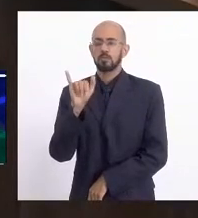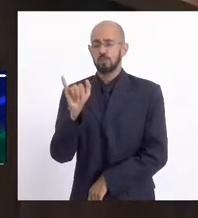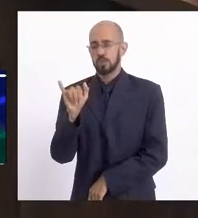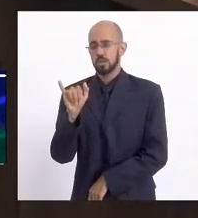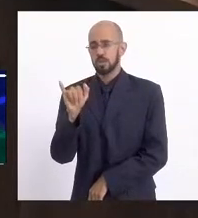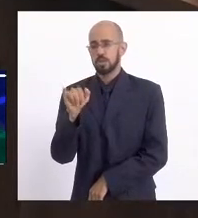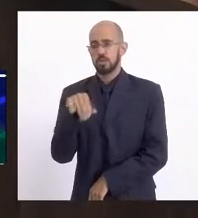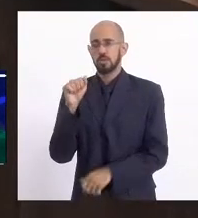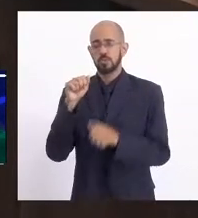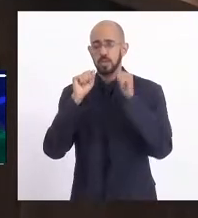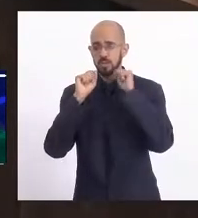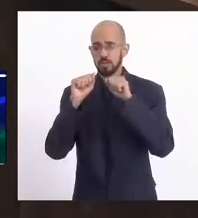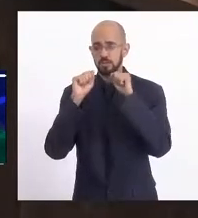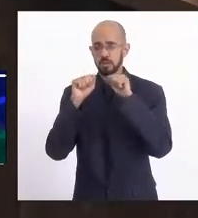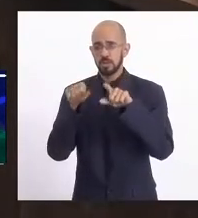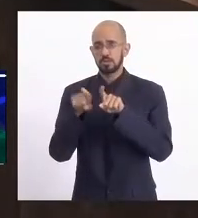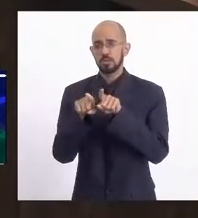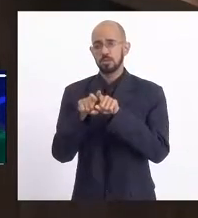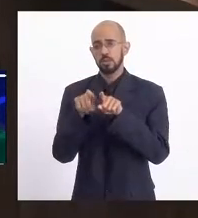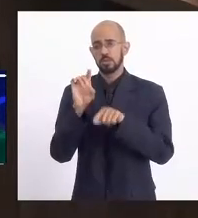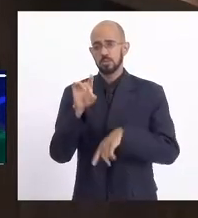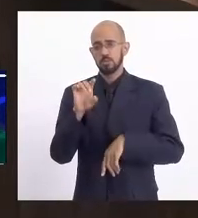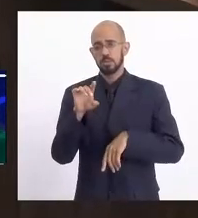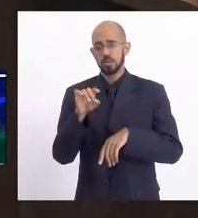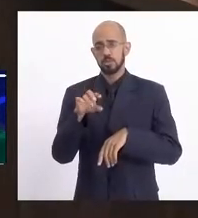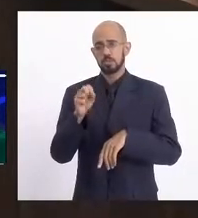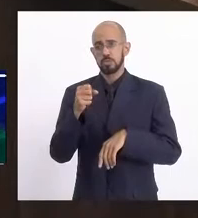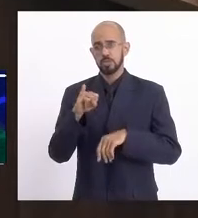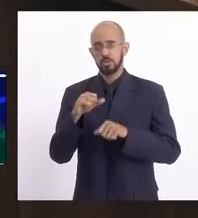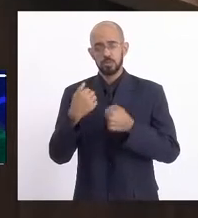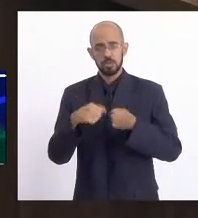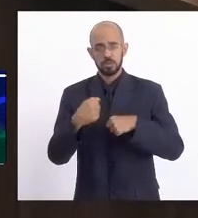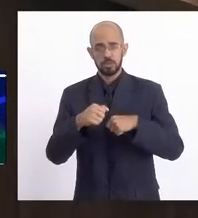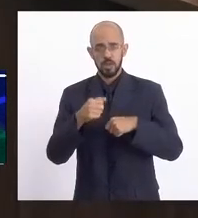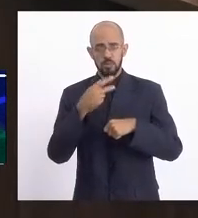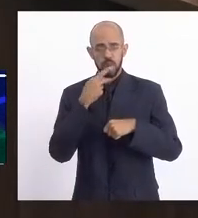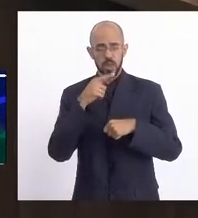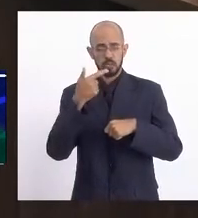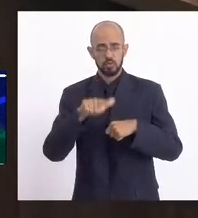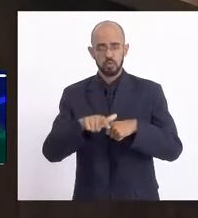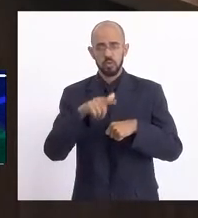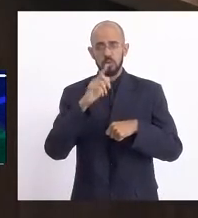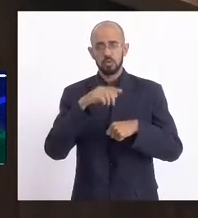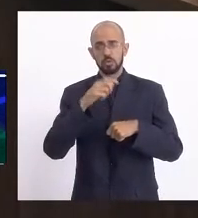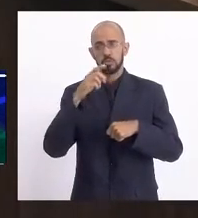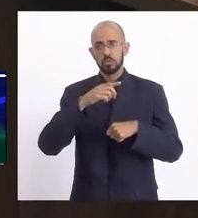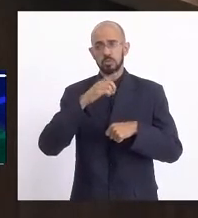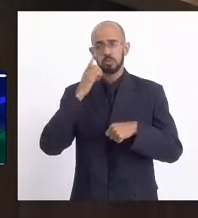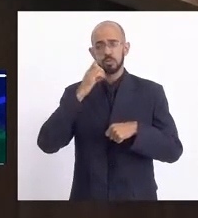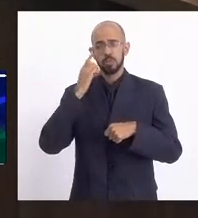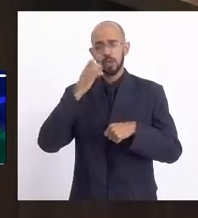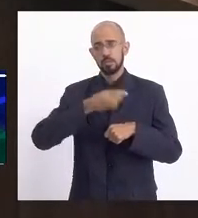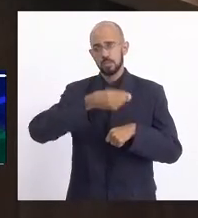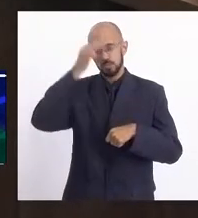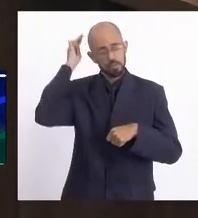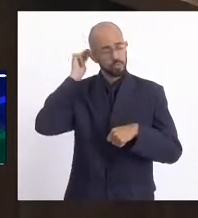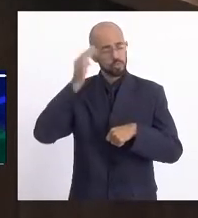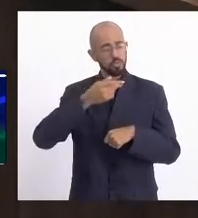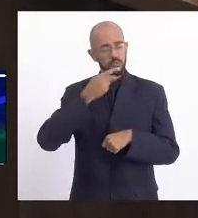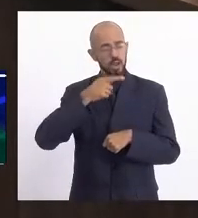os especialistas. Se for necessário repetir para o deputado Márcio Pacheco, eu repito.